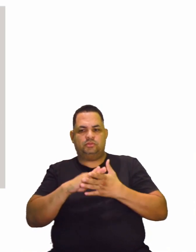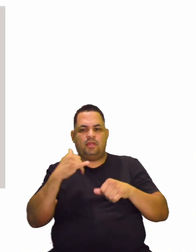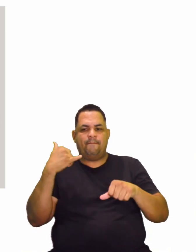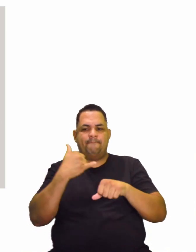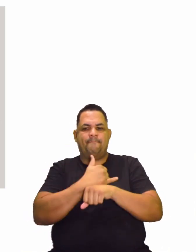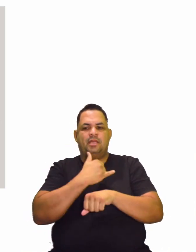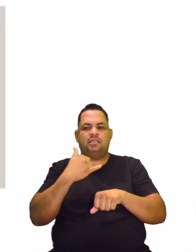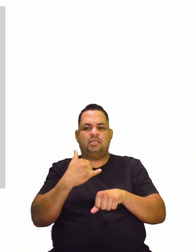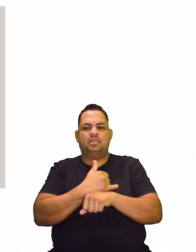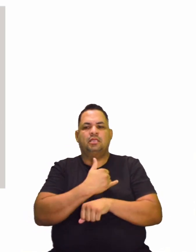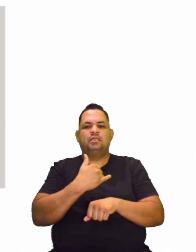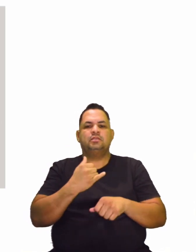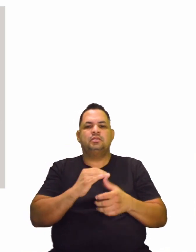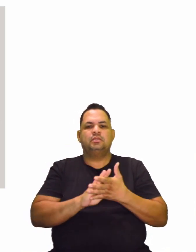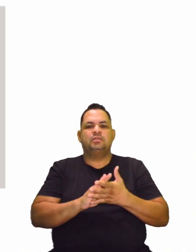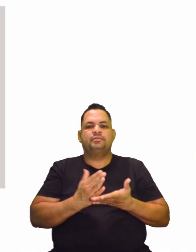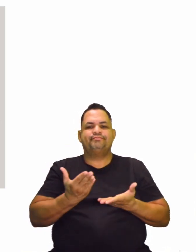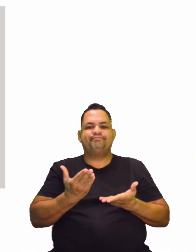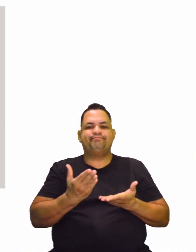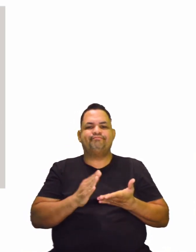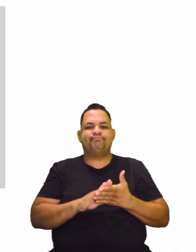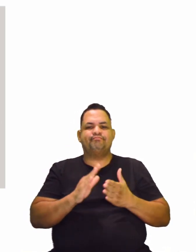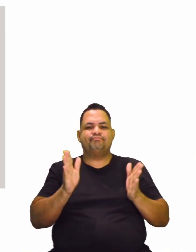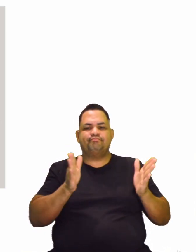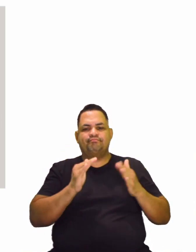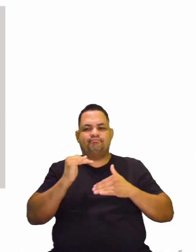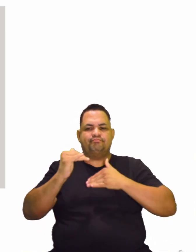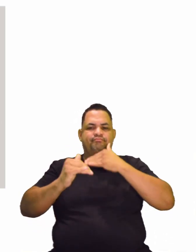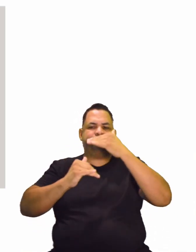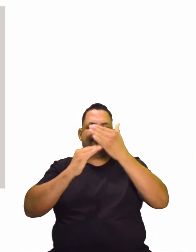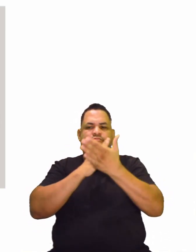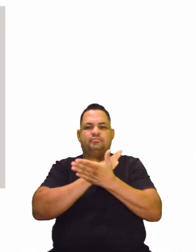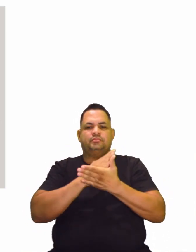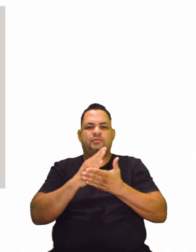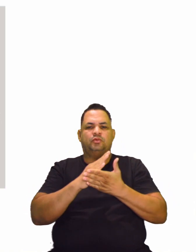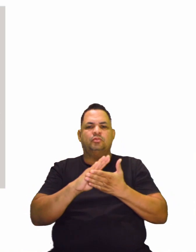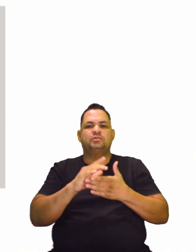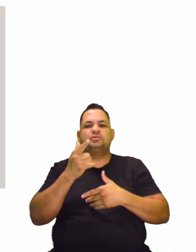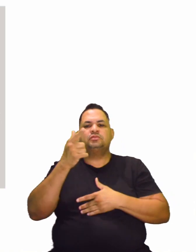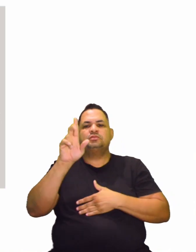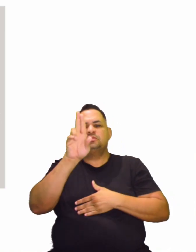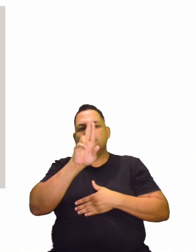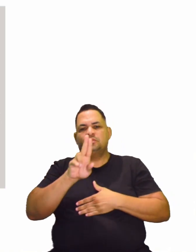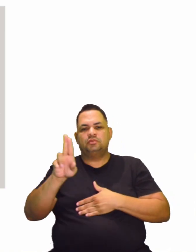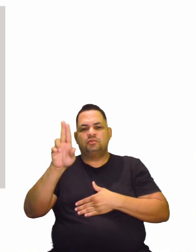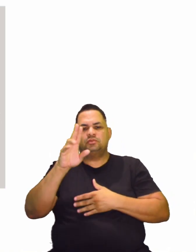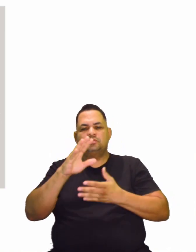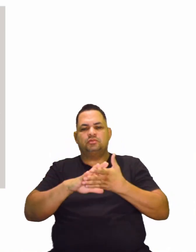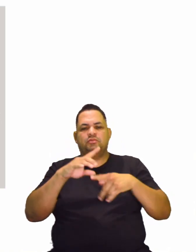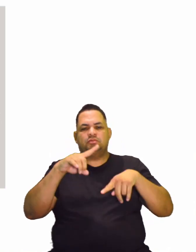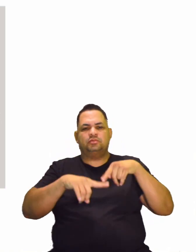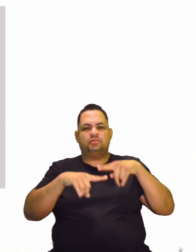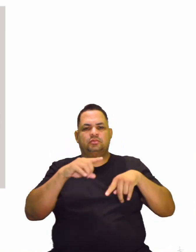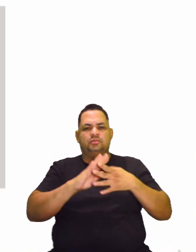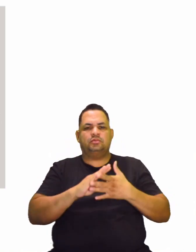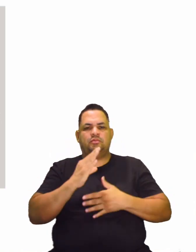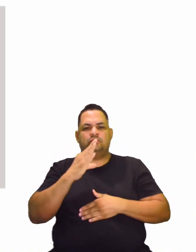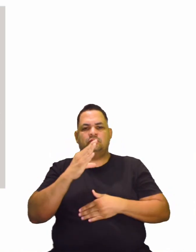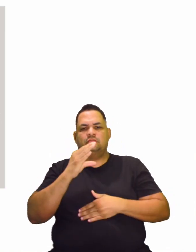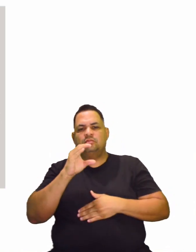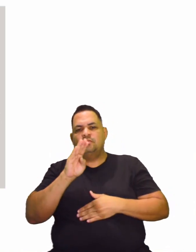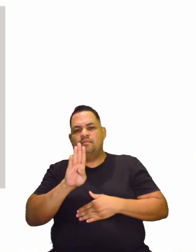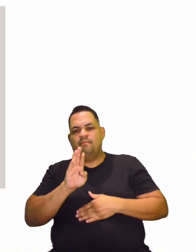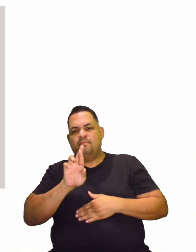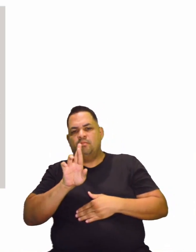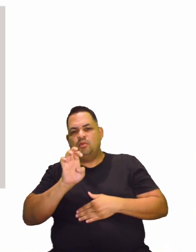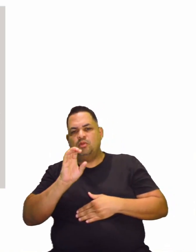no período mais avançado, eles já passaram a utilizar outros materiais, né? Como o bronze, o mármore, que